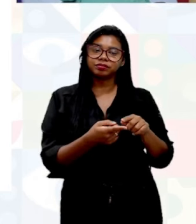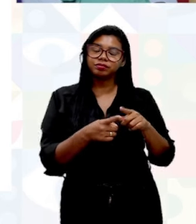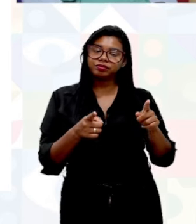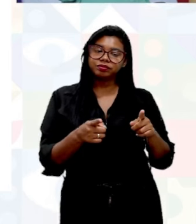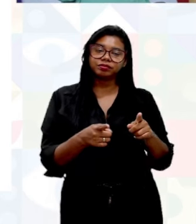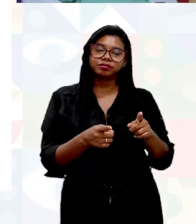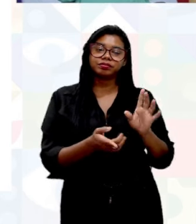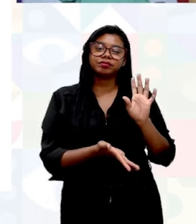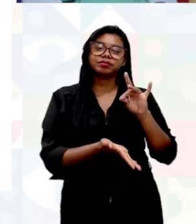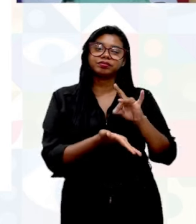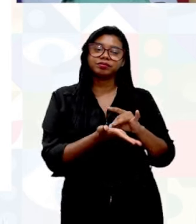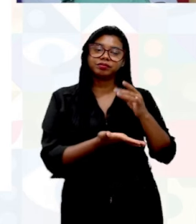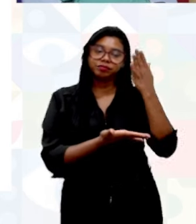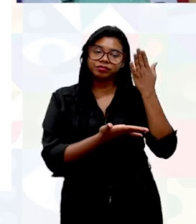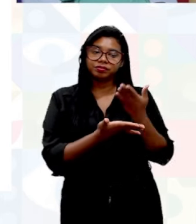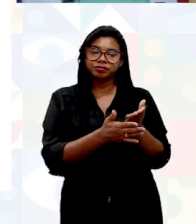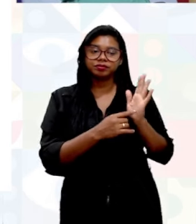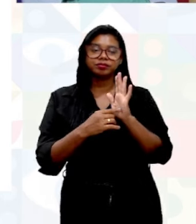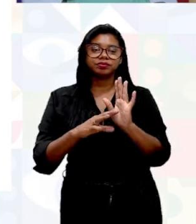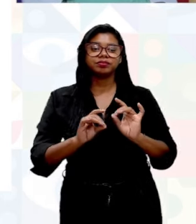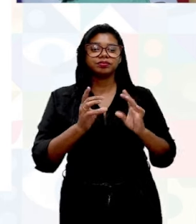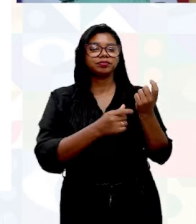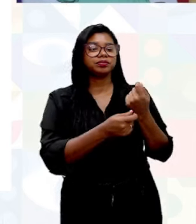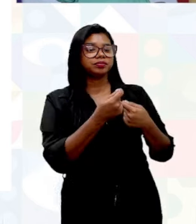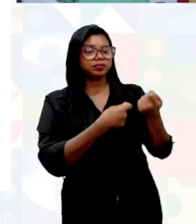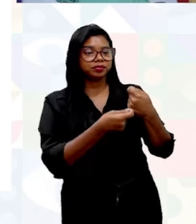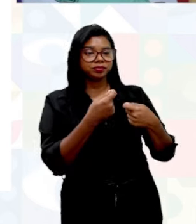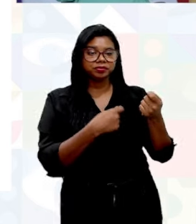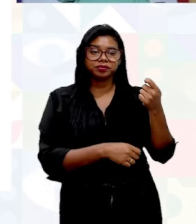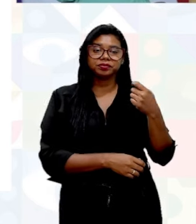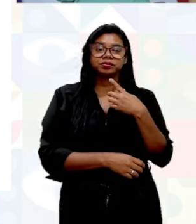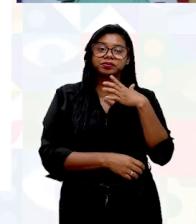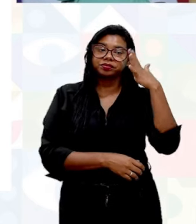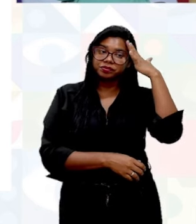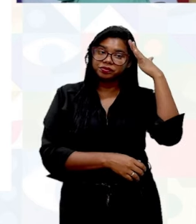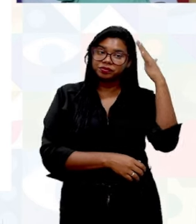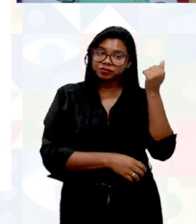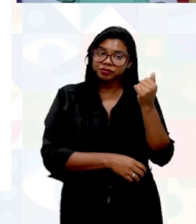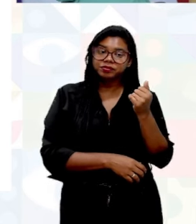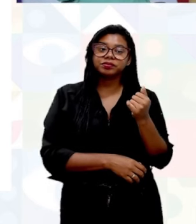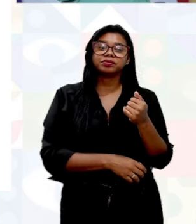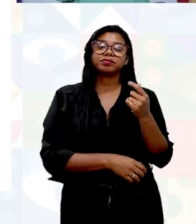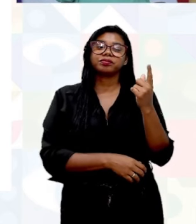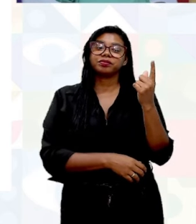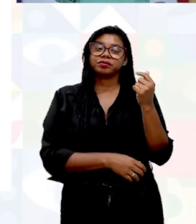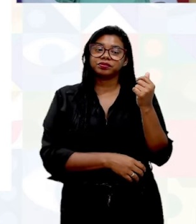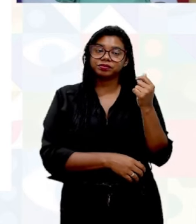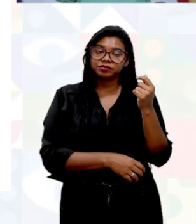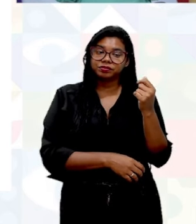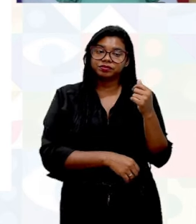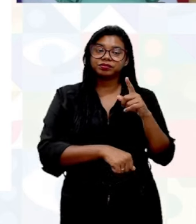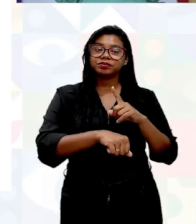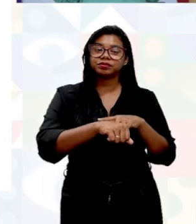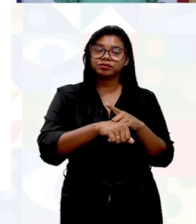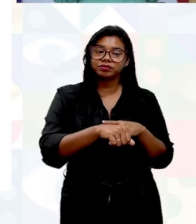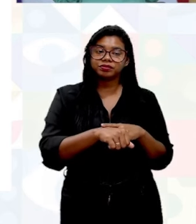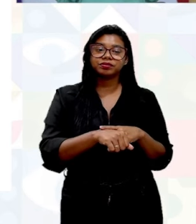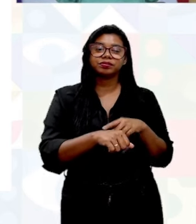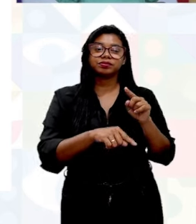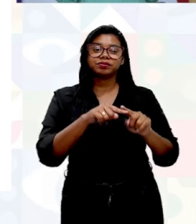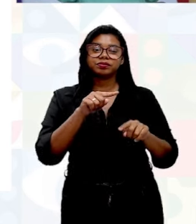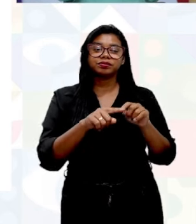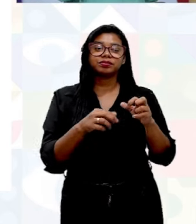nesse cenário otimista, que o negociador ele tenha consciência em relação a preço, prazo, qualidade do